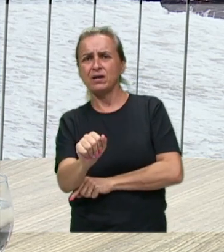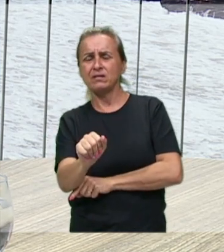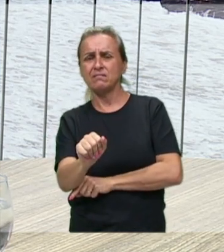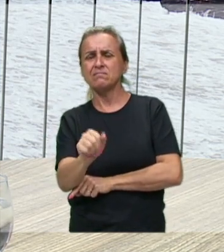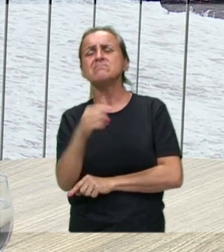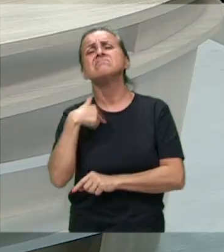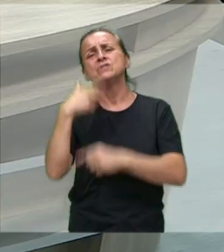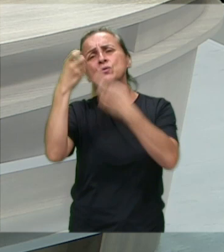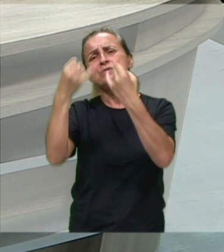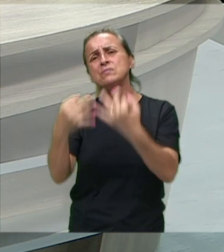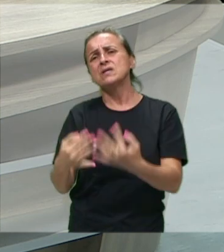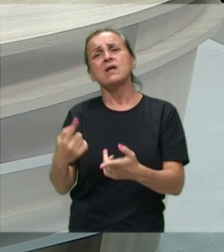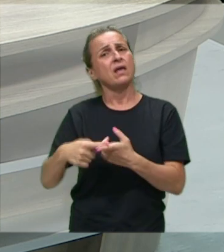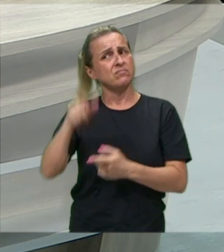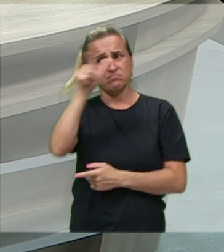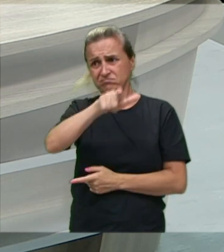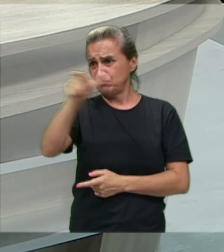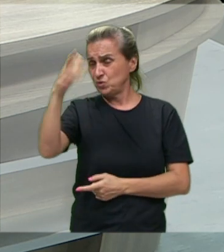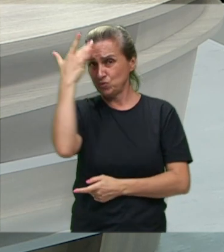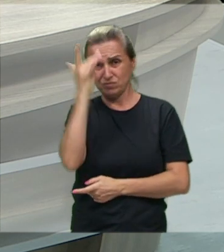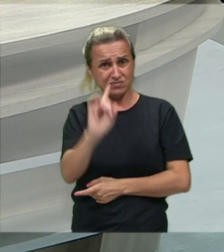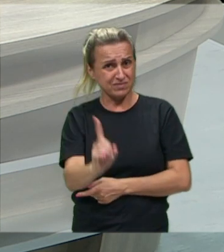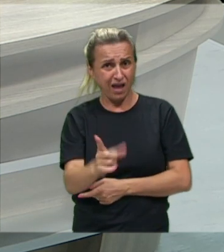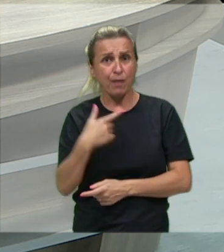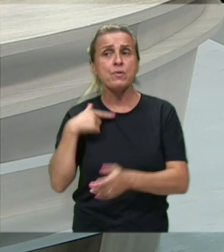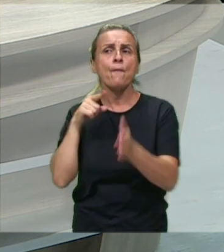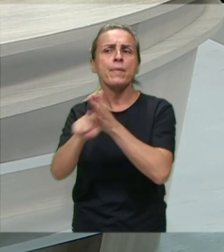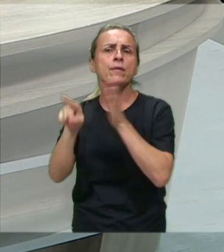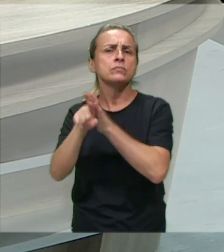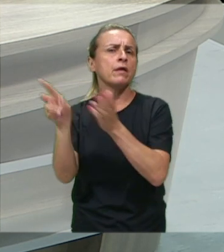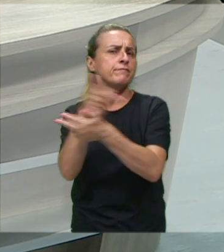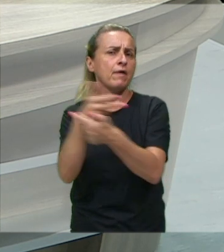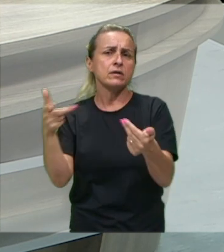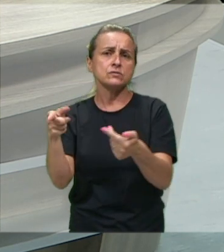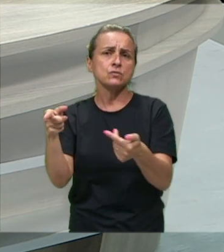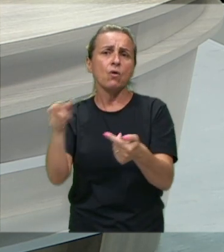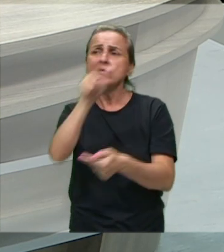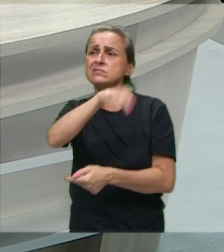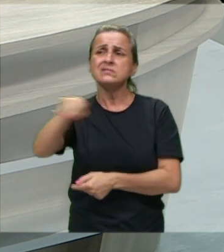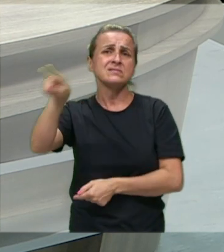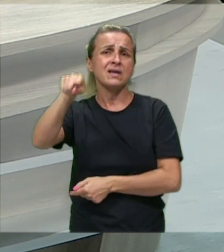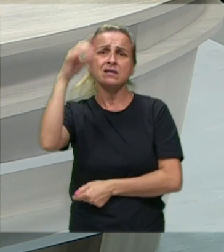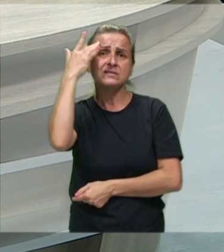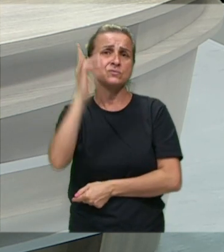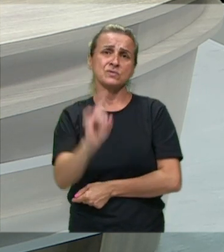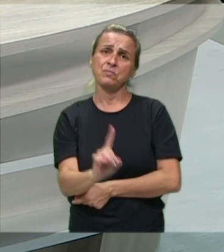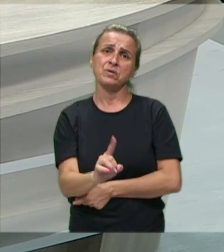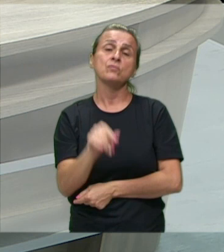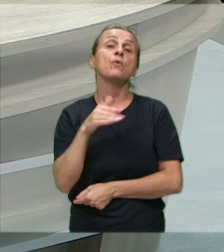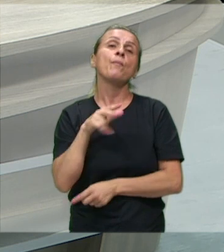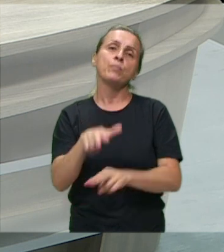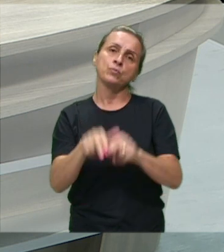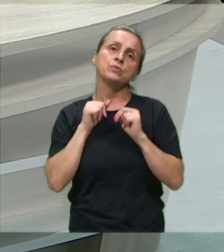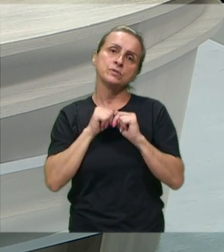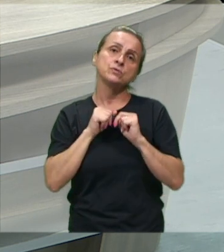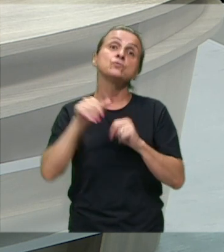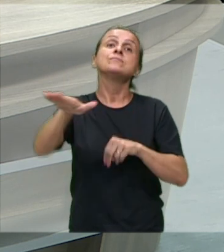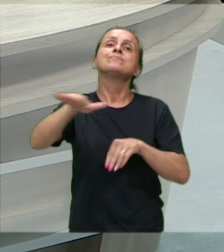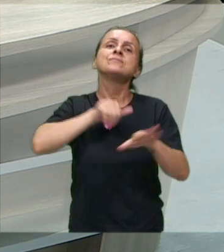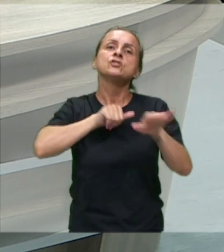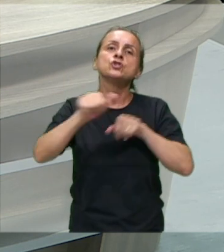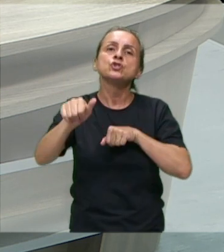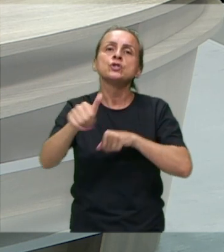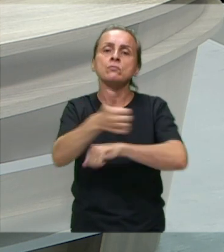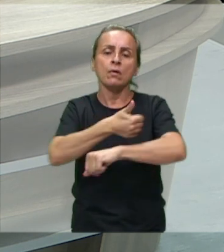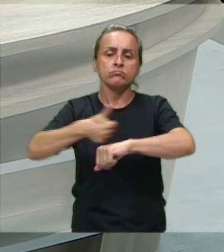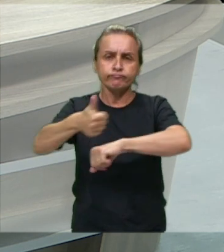sabem e muitos não souberam responder na hora ali. Por isso que é bom, trouxe meu pescador, que são a área prática, eles têm a